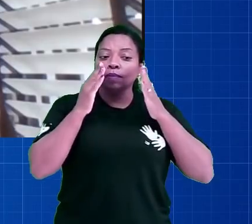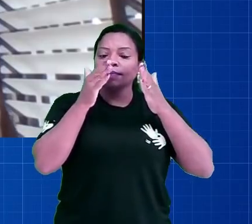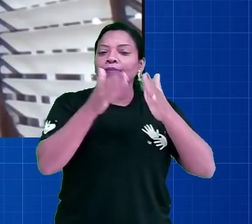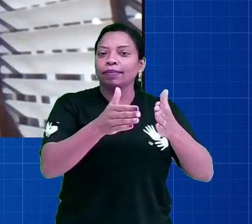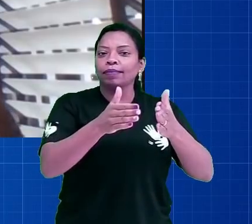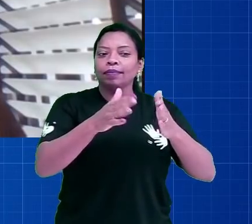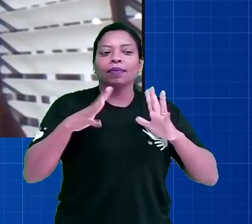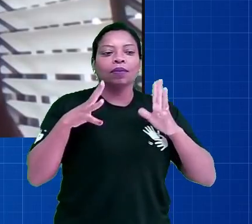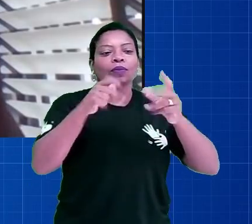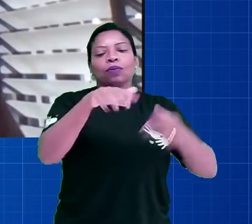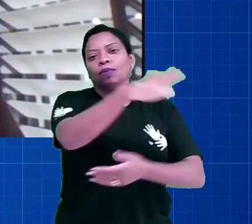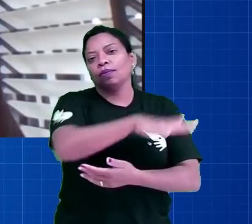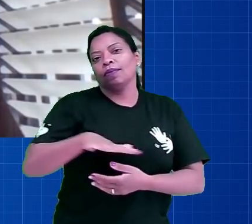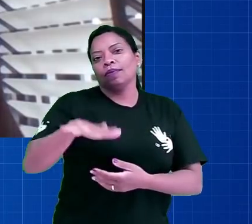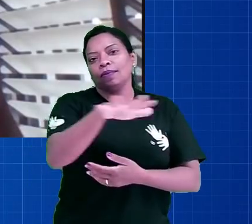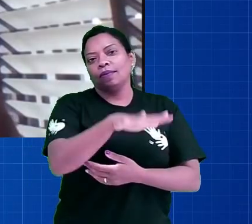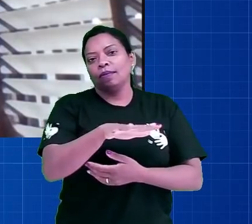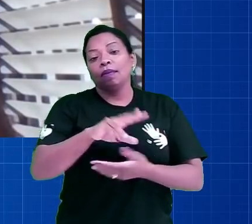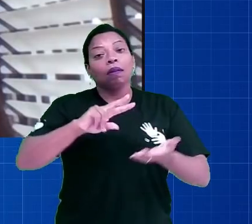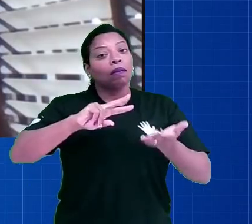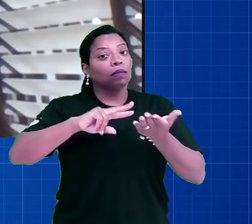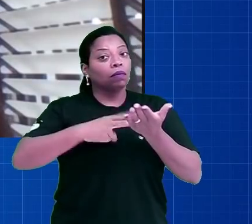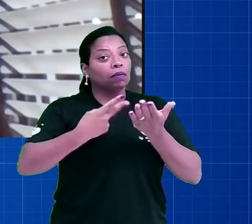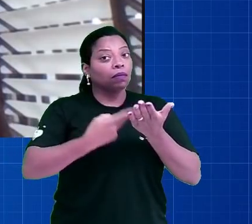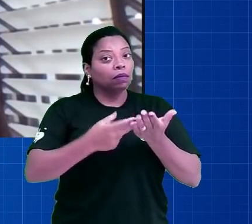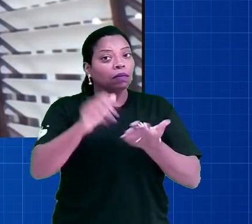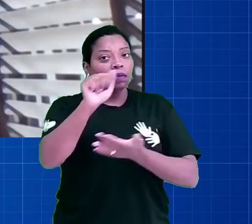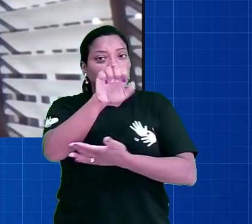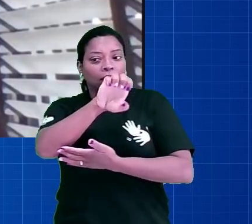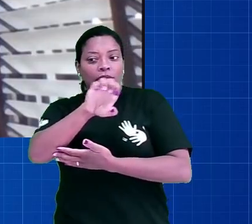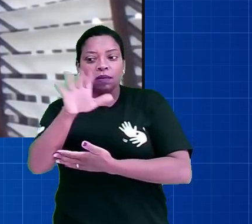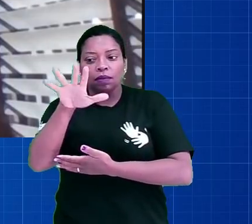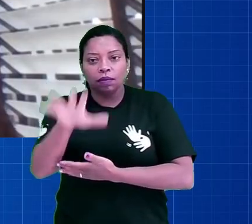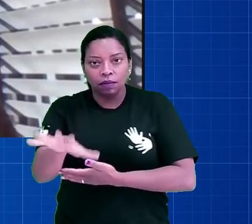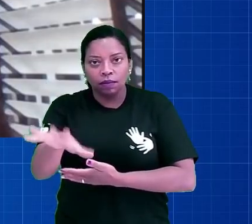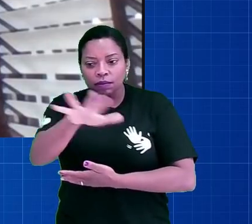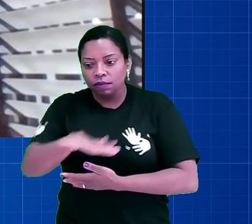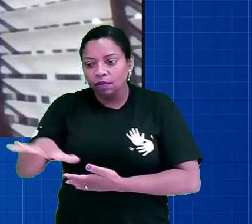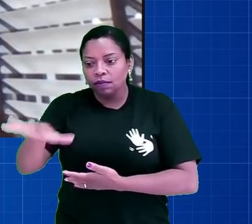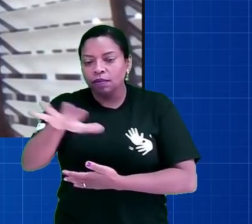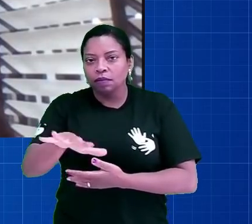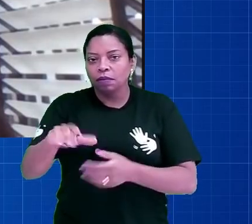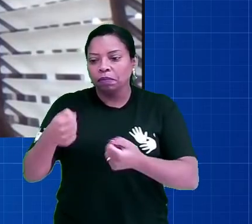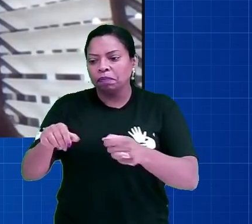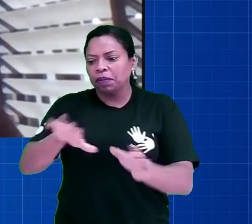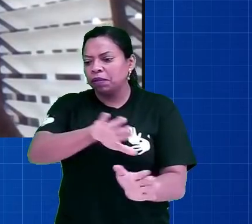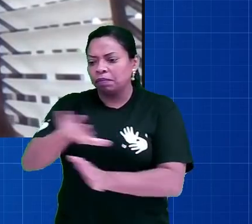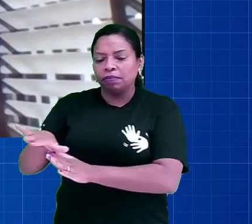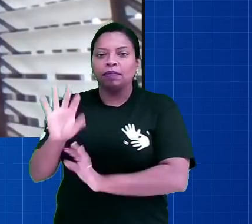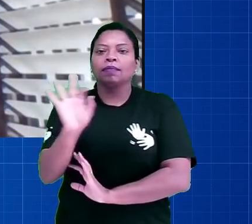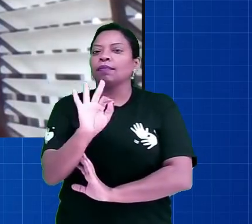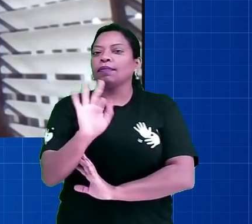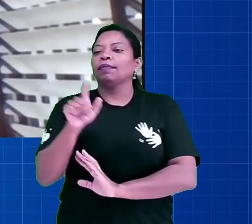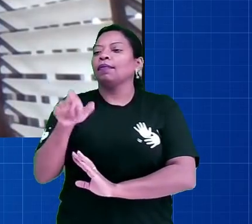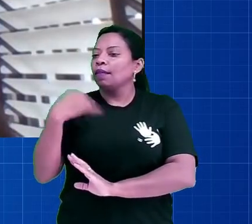significa que o AEE, na forma de sala de recurso multifuncional, vai ser mexido, não. A gente sabe que quanto